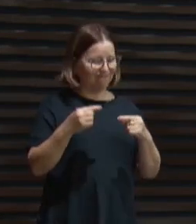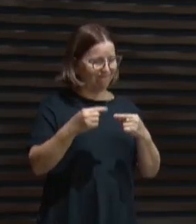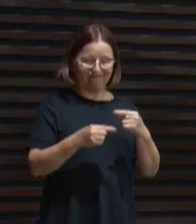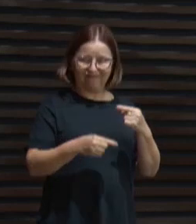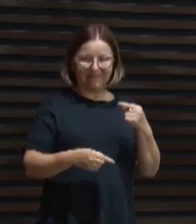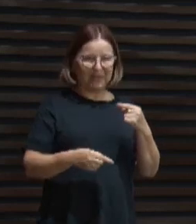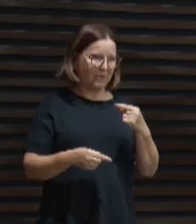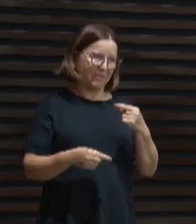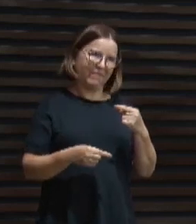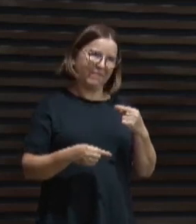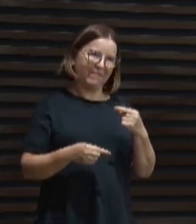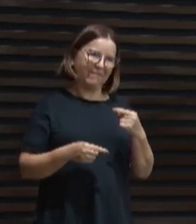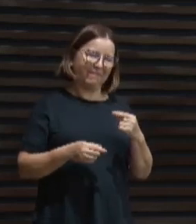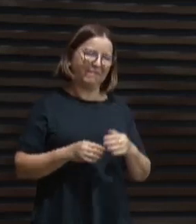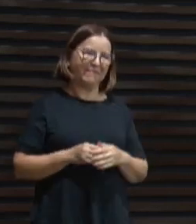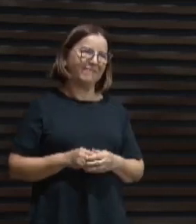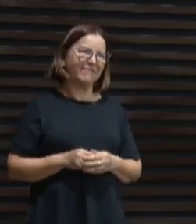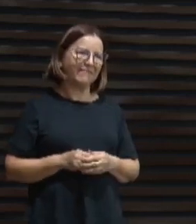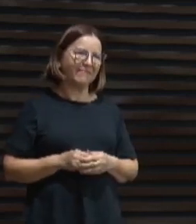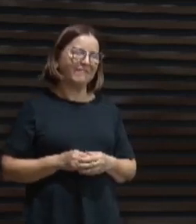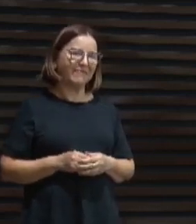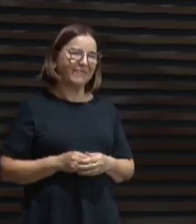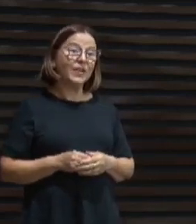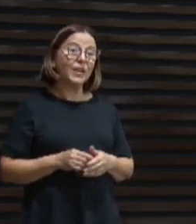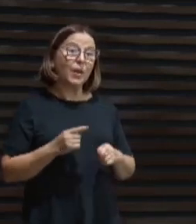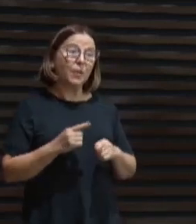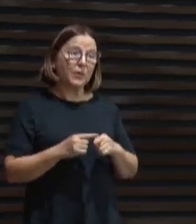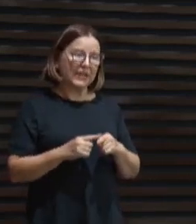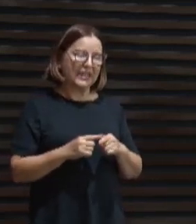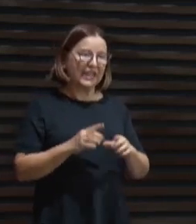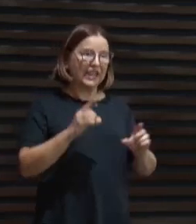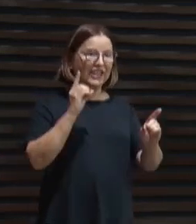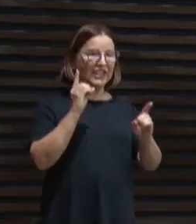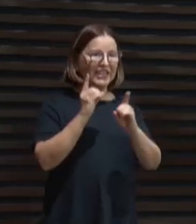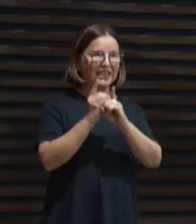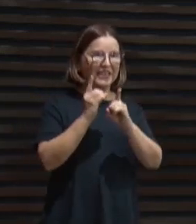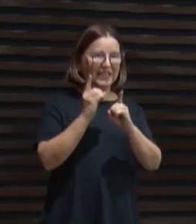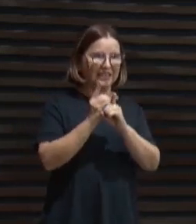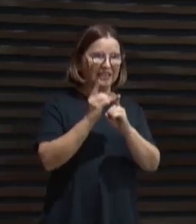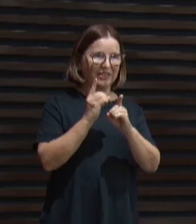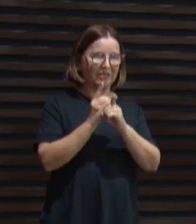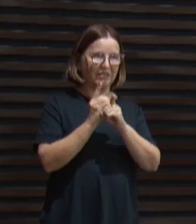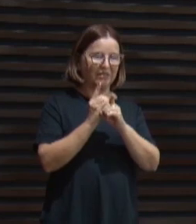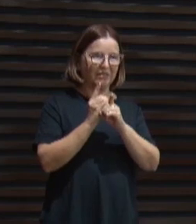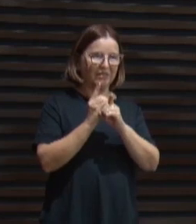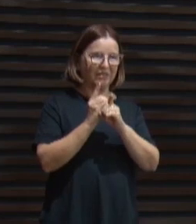no encaixe, porque eles são discípulos